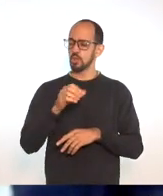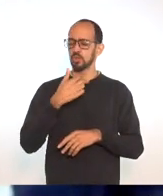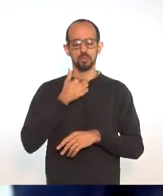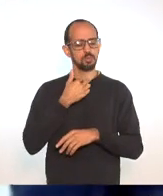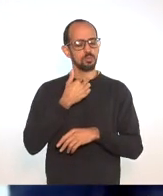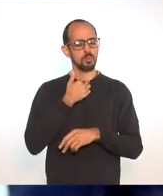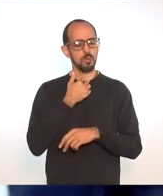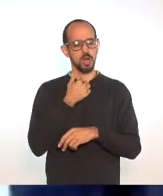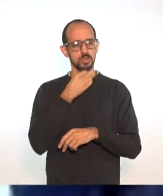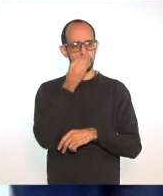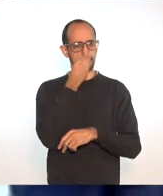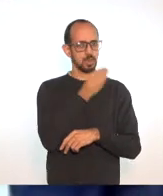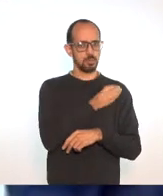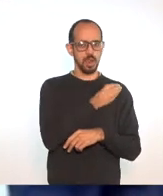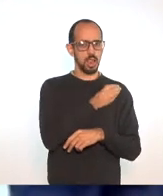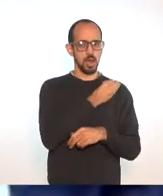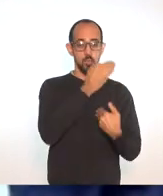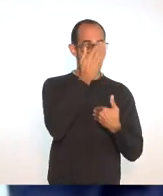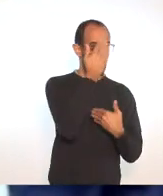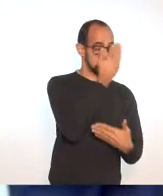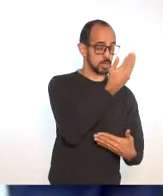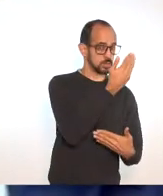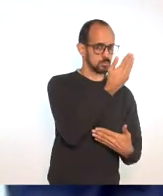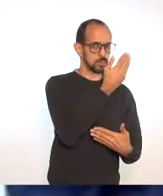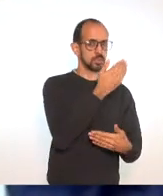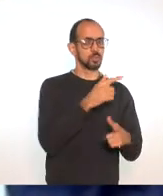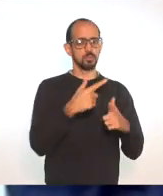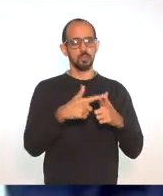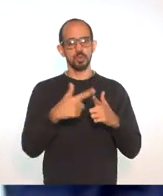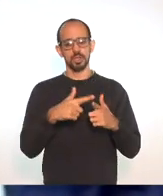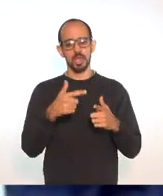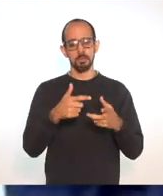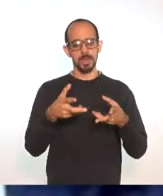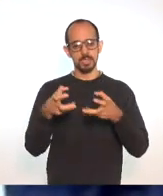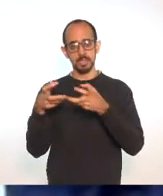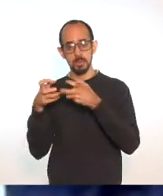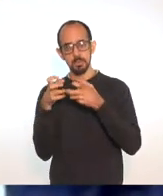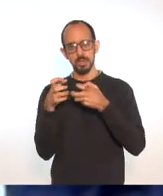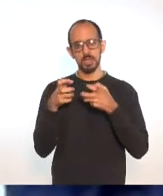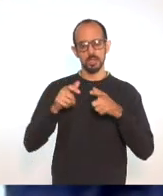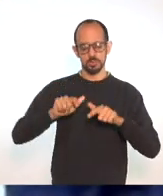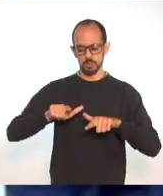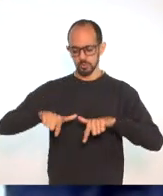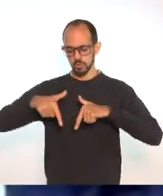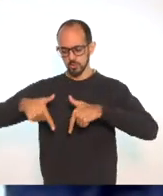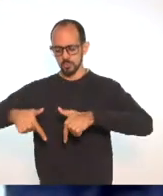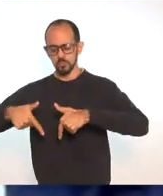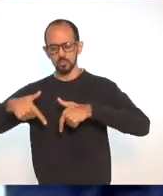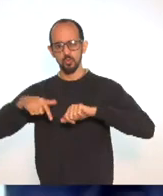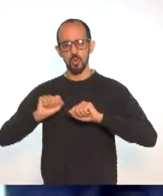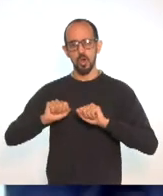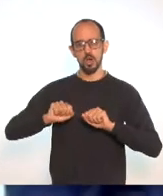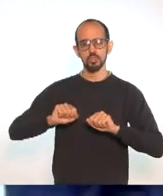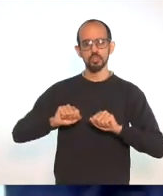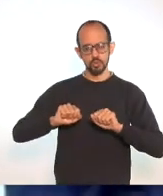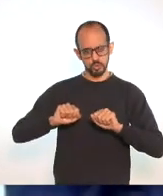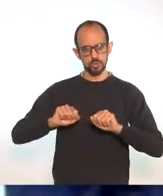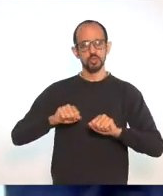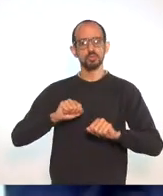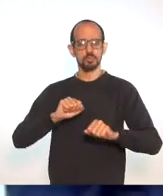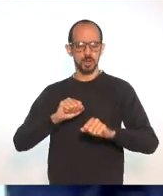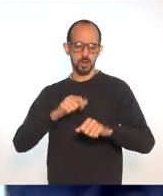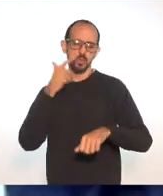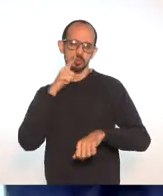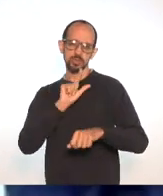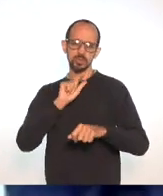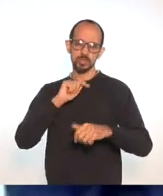é enxergando a importância de uma integração Metropolitana é fácil esforços no sentido de fortalecer